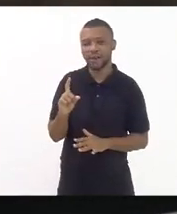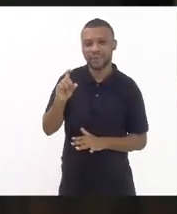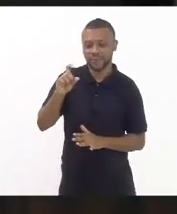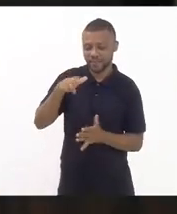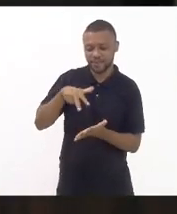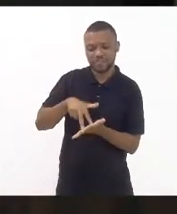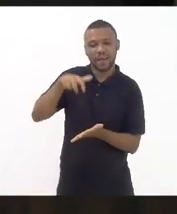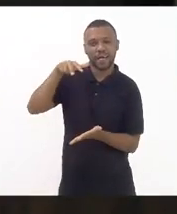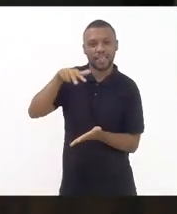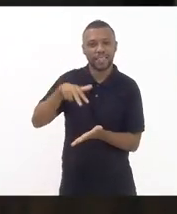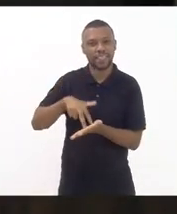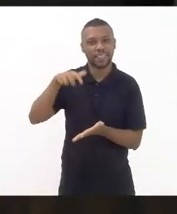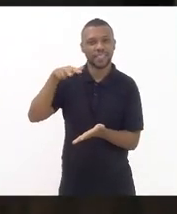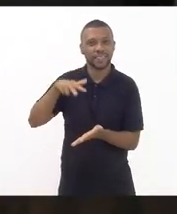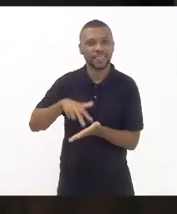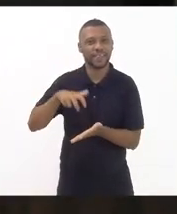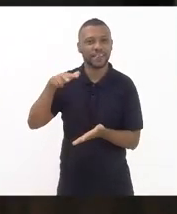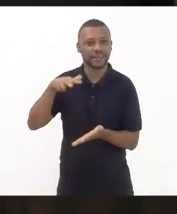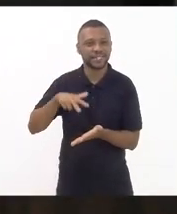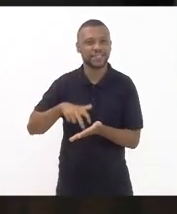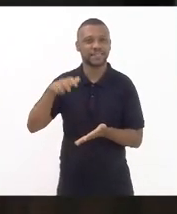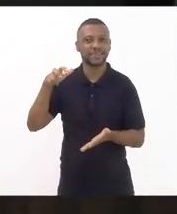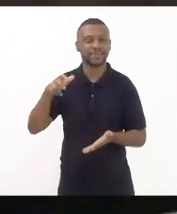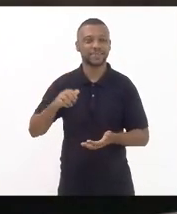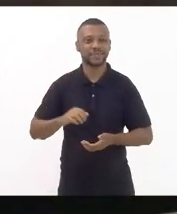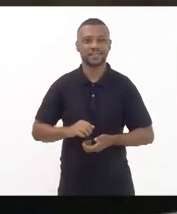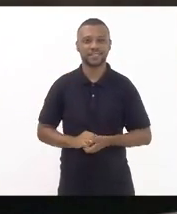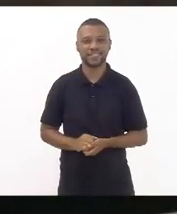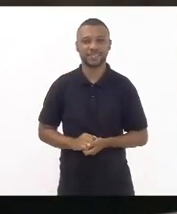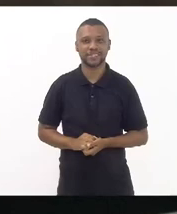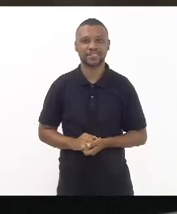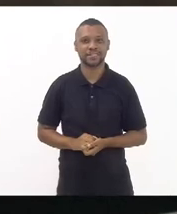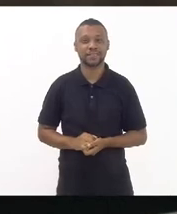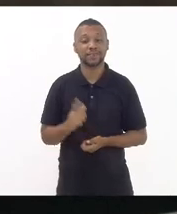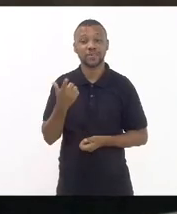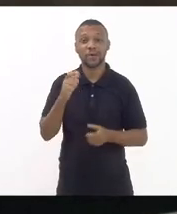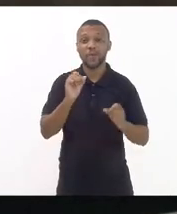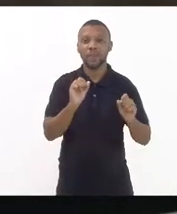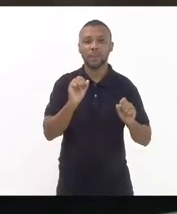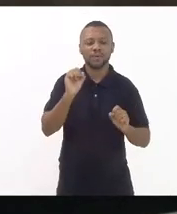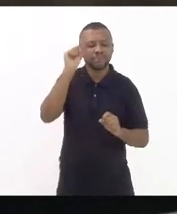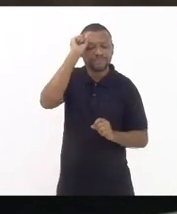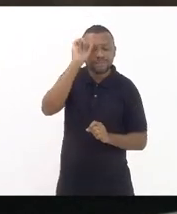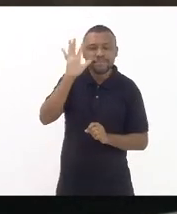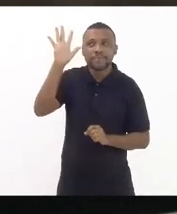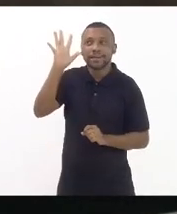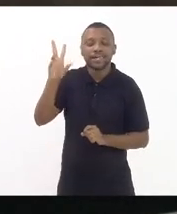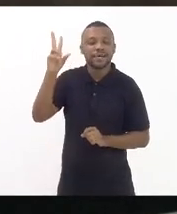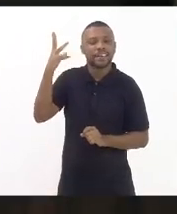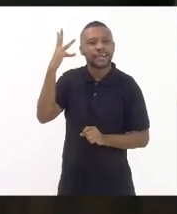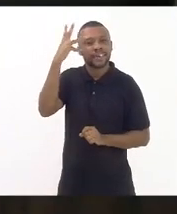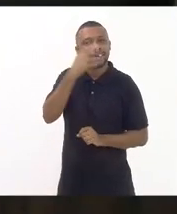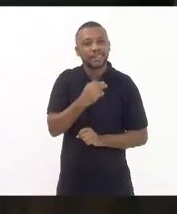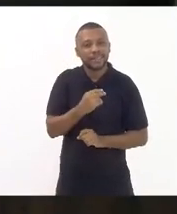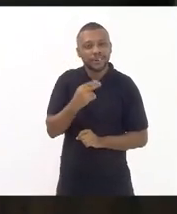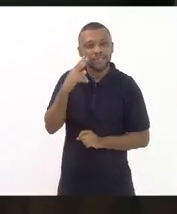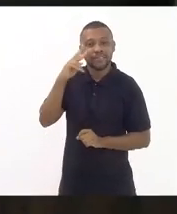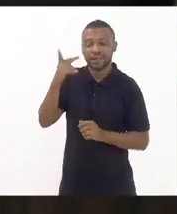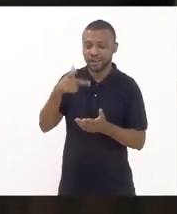grilinho. Pulava. Ele é poeta também. Ficou, foi uma das cenas mais lindas que eu vi na minha vida, Charlie Batista pulando.